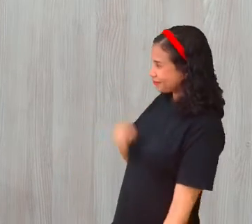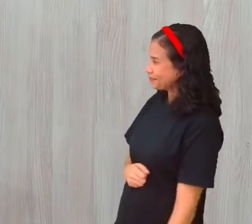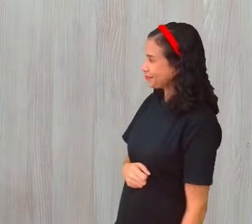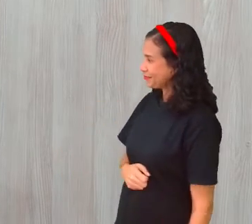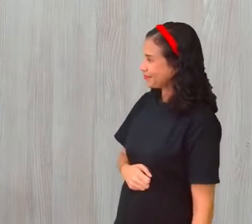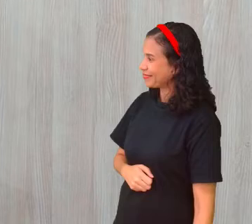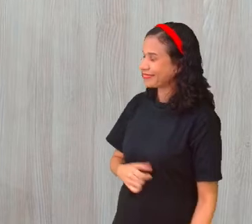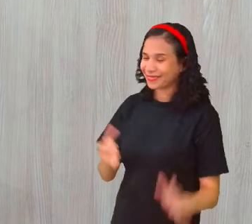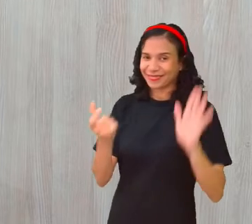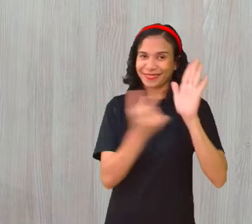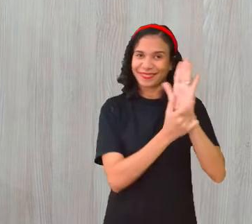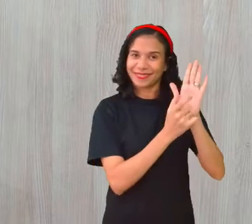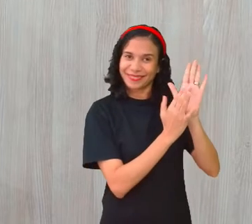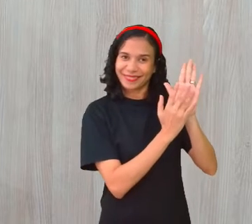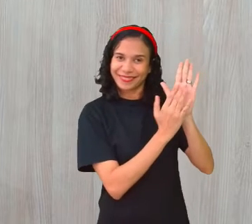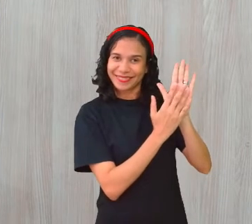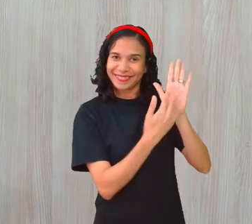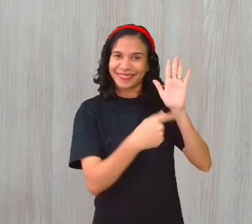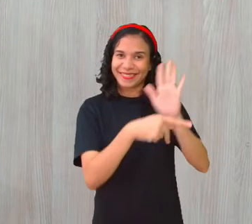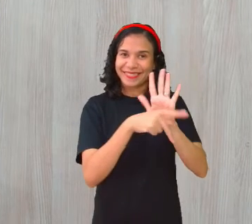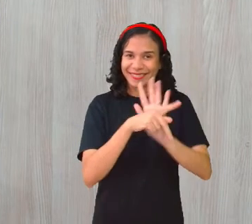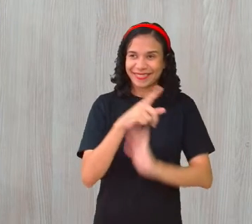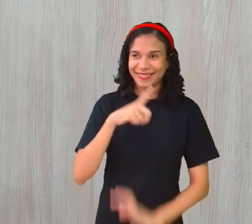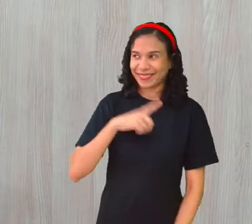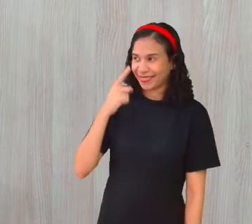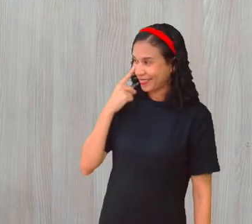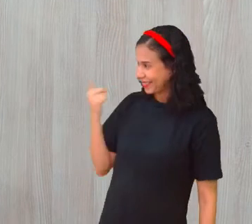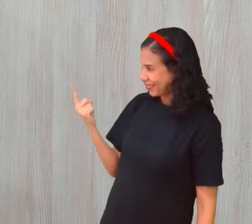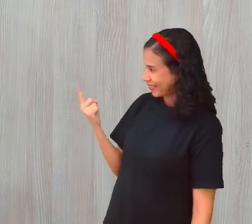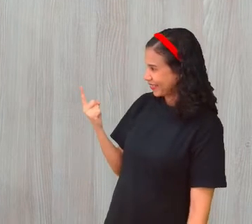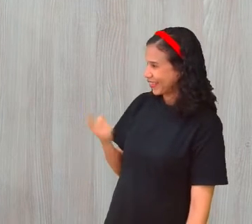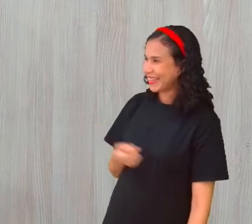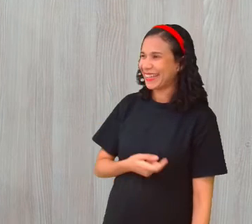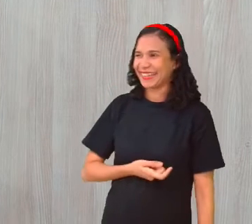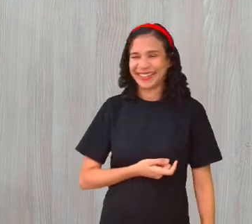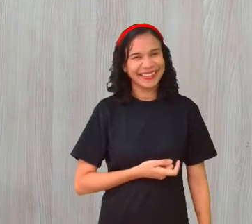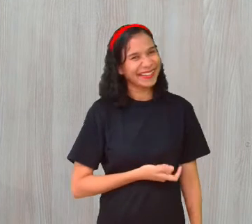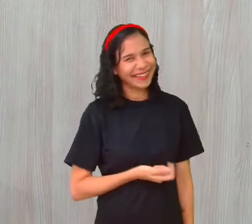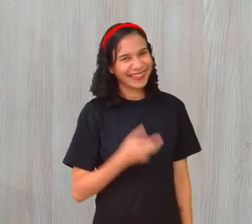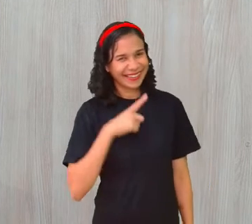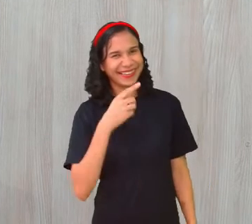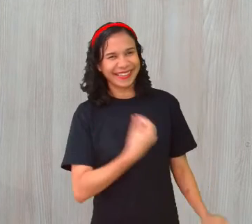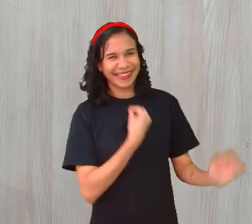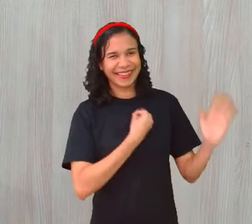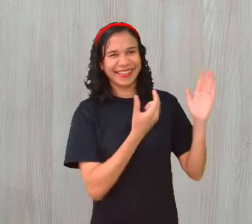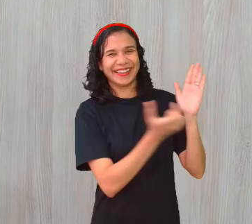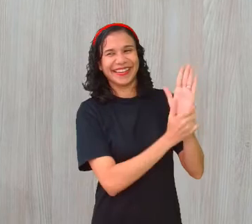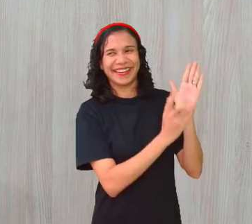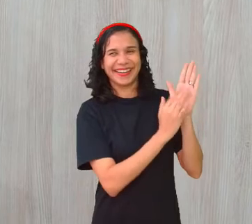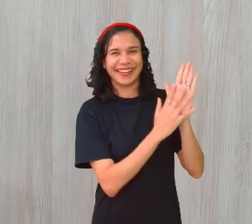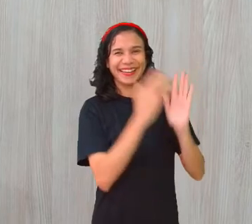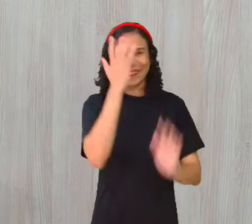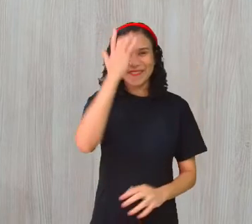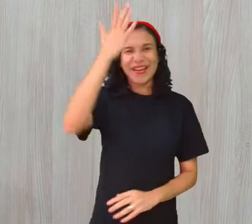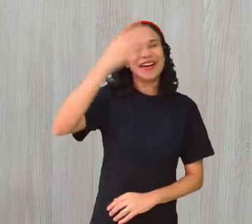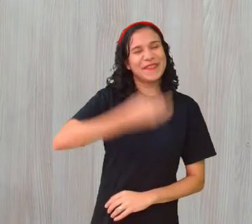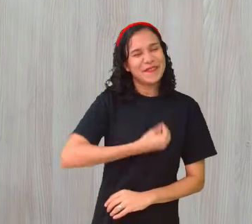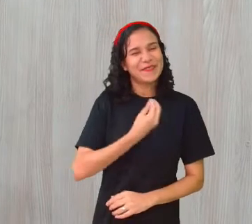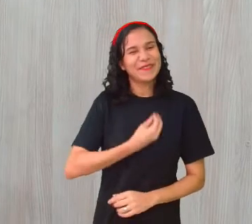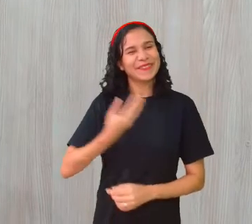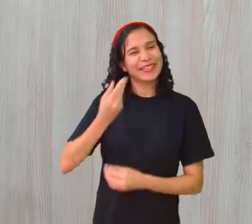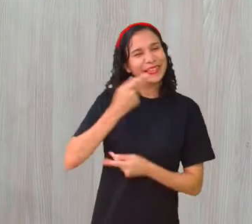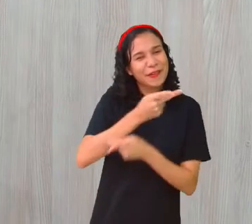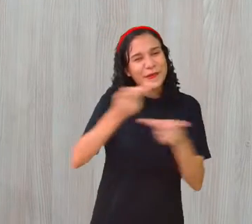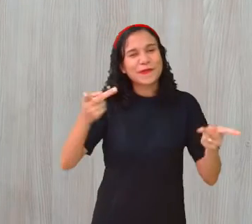QR Code, Juninho, sem docinha, sem segredo, sem mistério. Está aqui o QR Code facilitando os caminhos para você